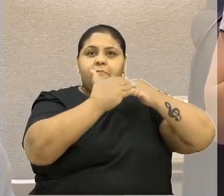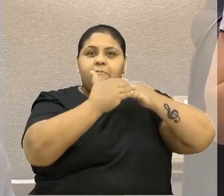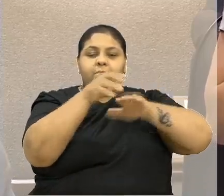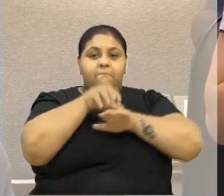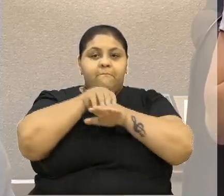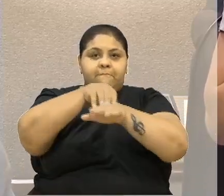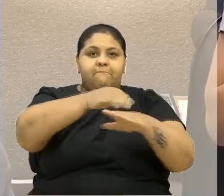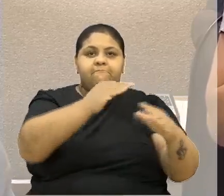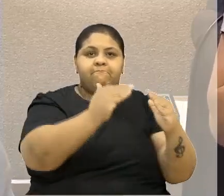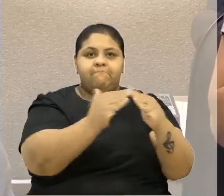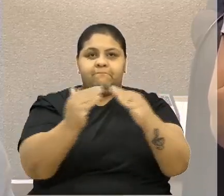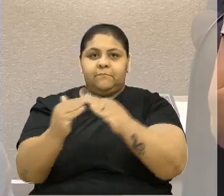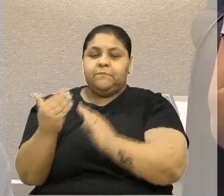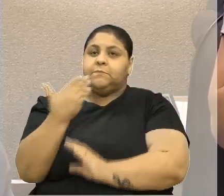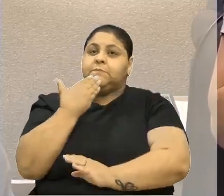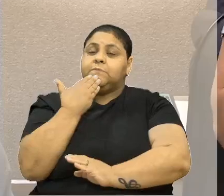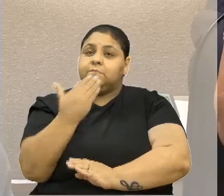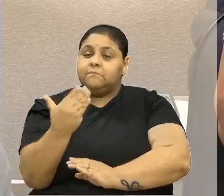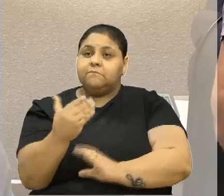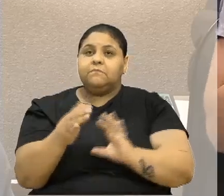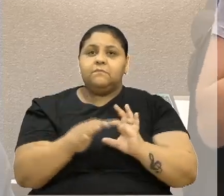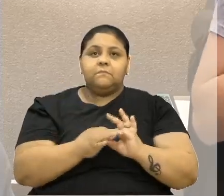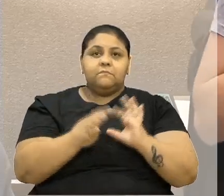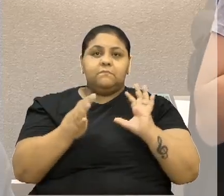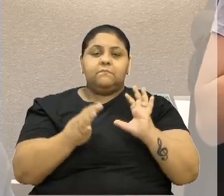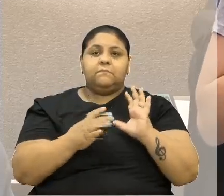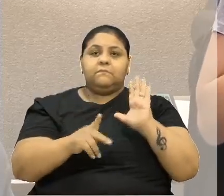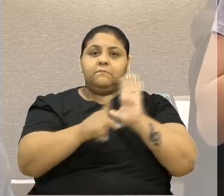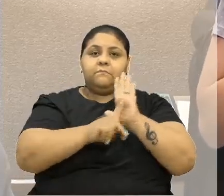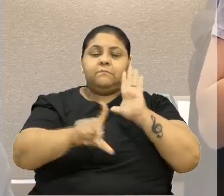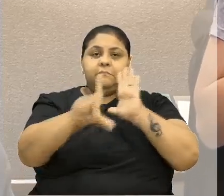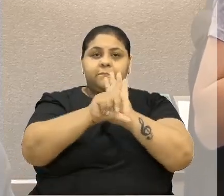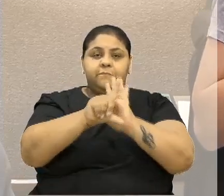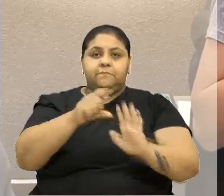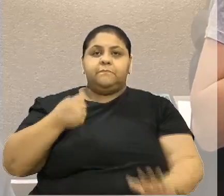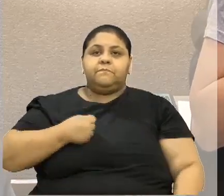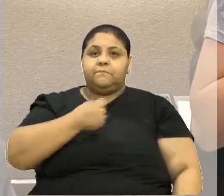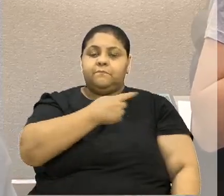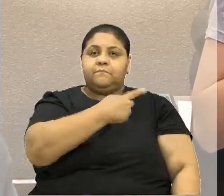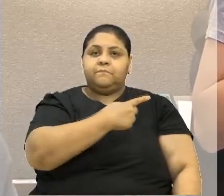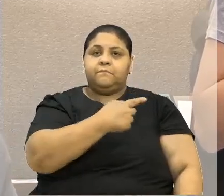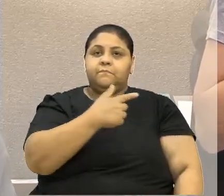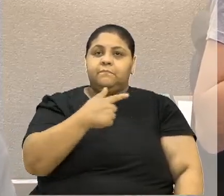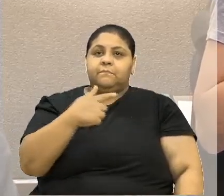Transporte e Habitação manifesta-se de forma favorável ao projeto de lei número